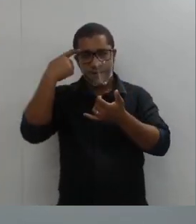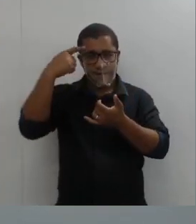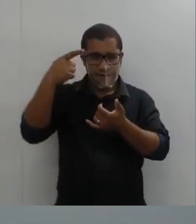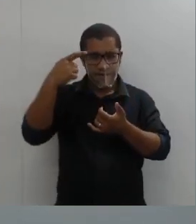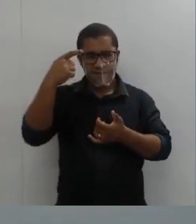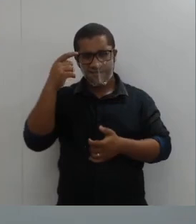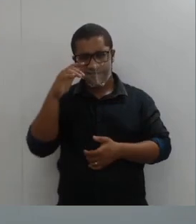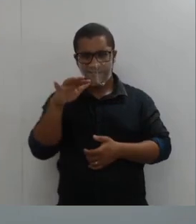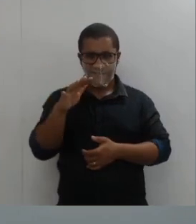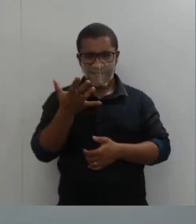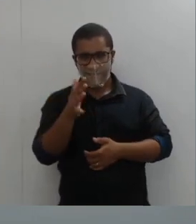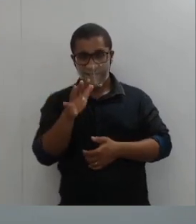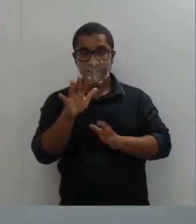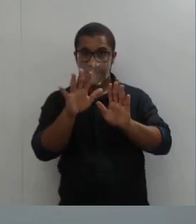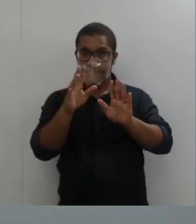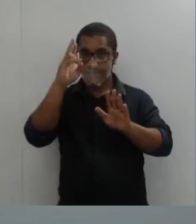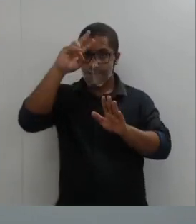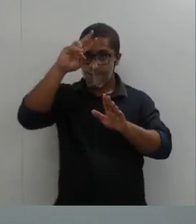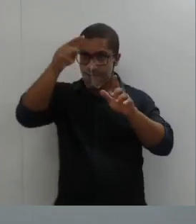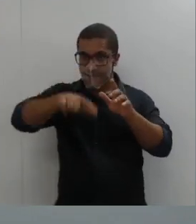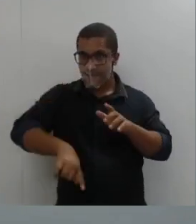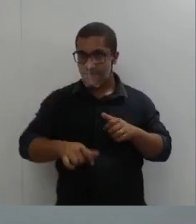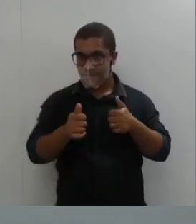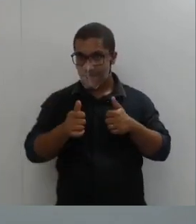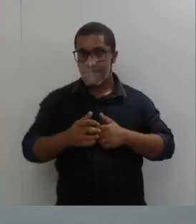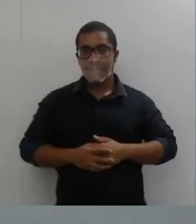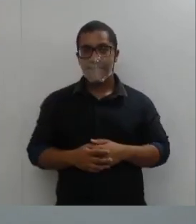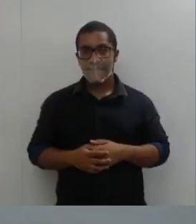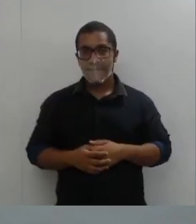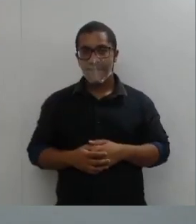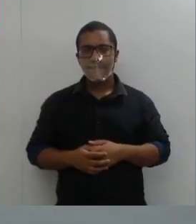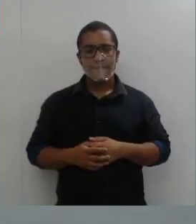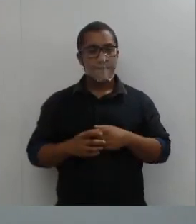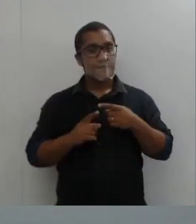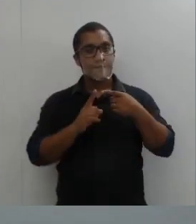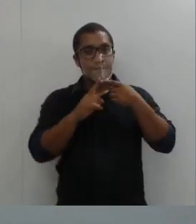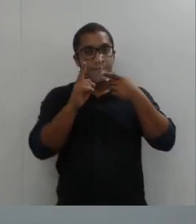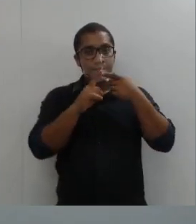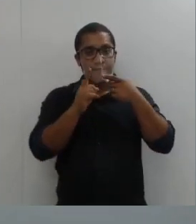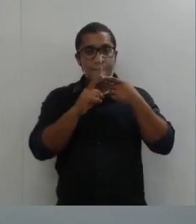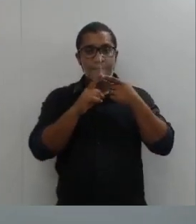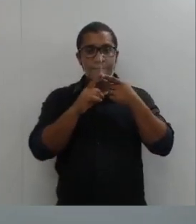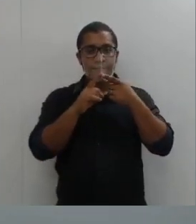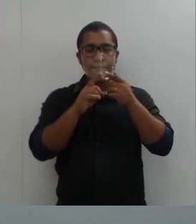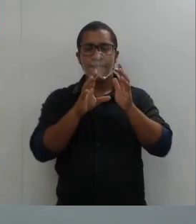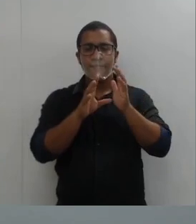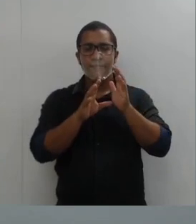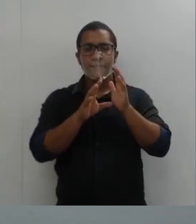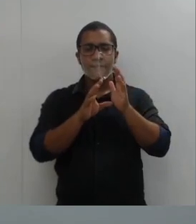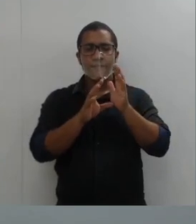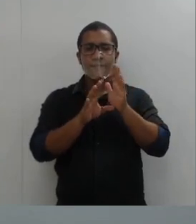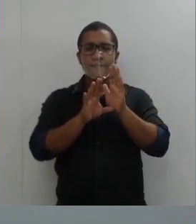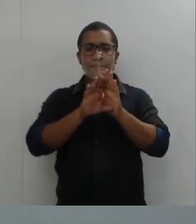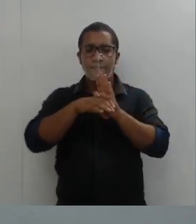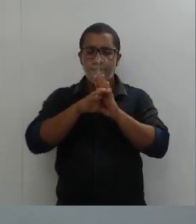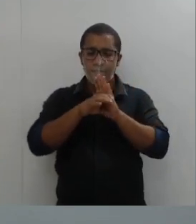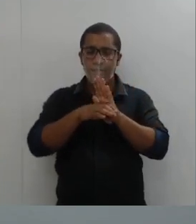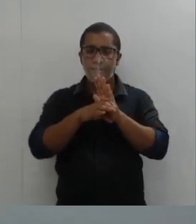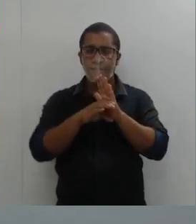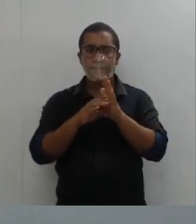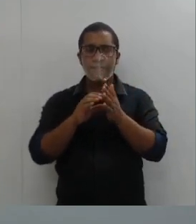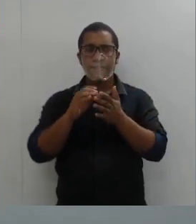ou menos? Então vamos recordar, tá? Então, primeira coisa, conceito de jogos. A gente aprendeu na